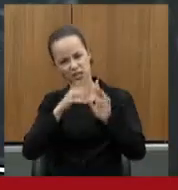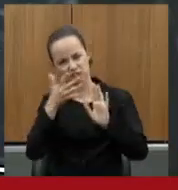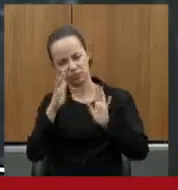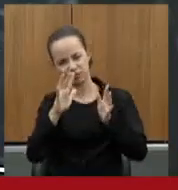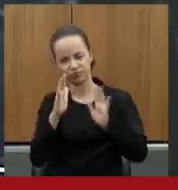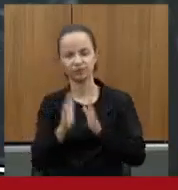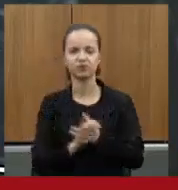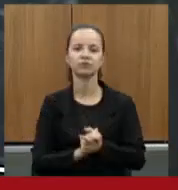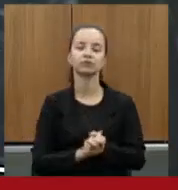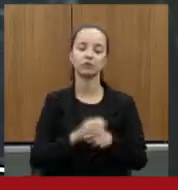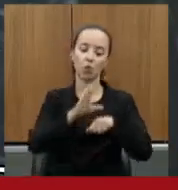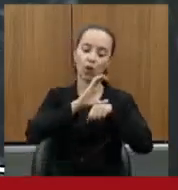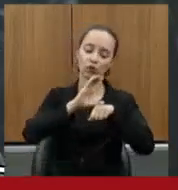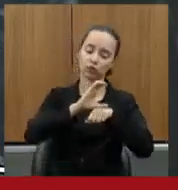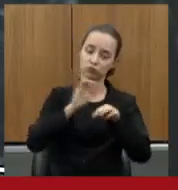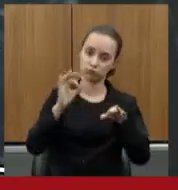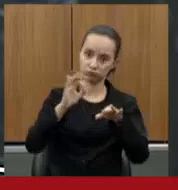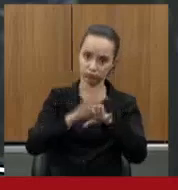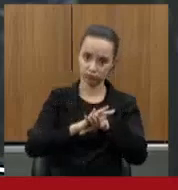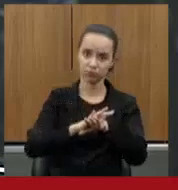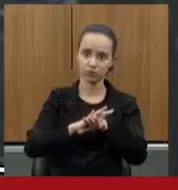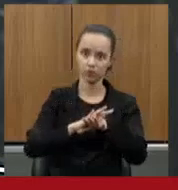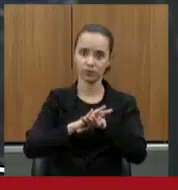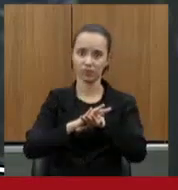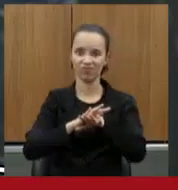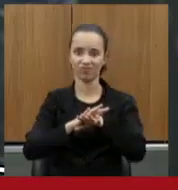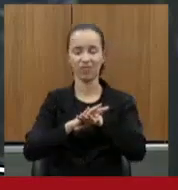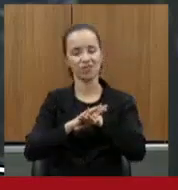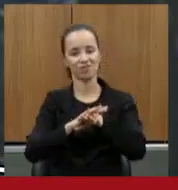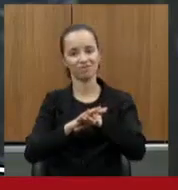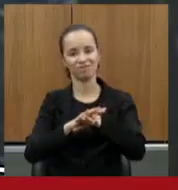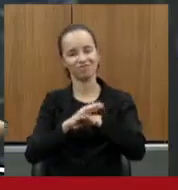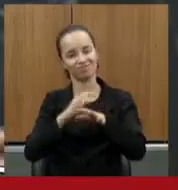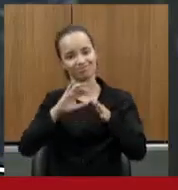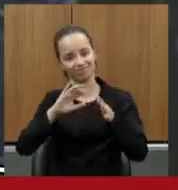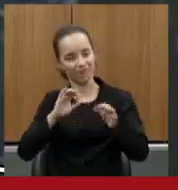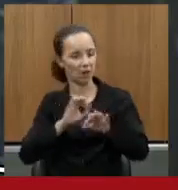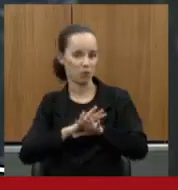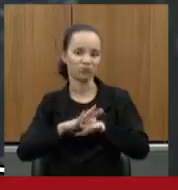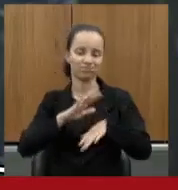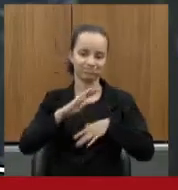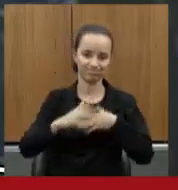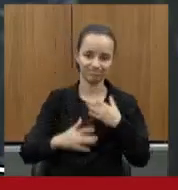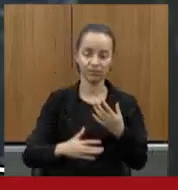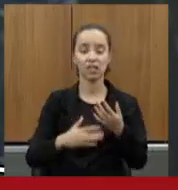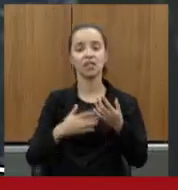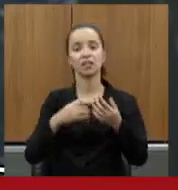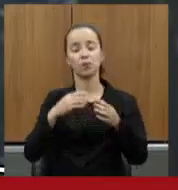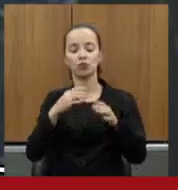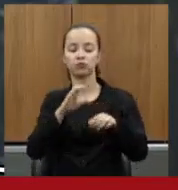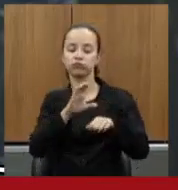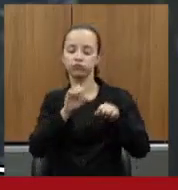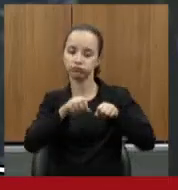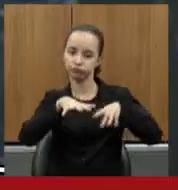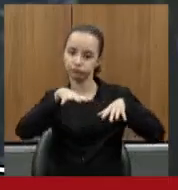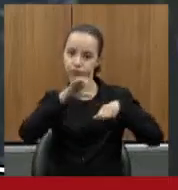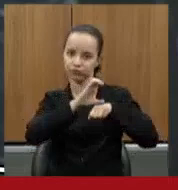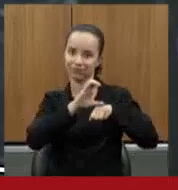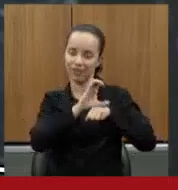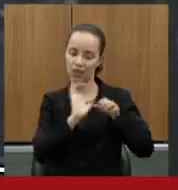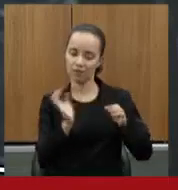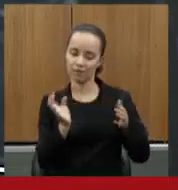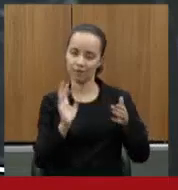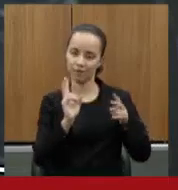assim, terminou, viu os seus dias terminados, os seus dias encerrados, e foi fechada a Constituinte, e ela não pôde promulgar a sua